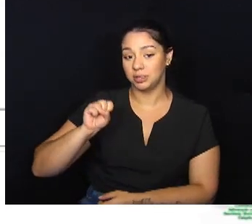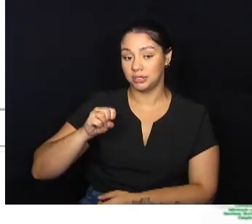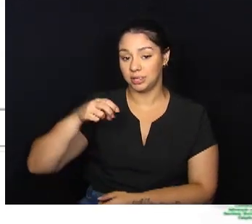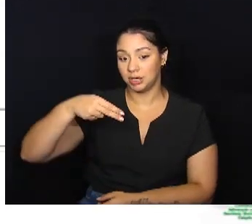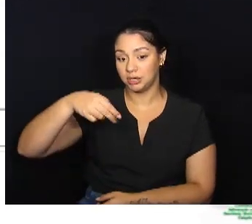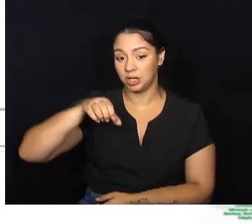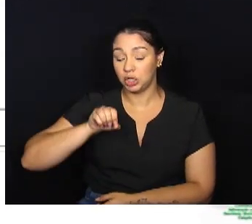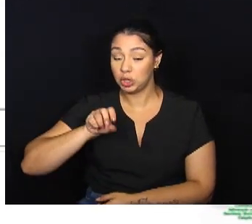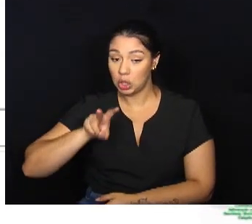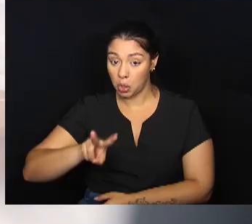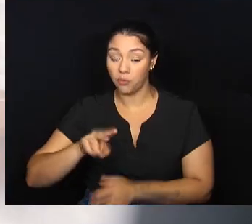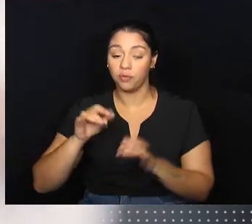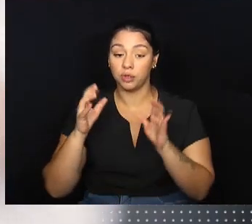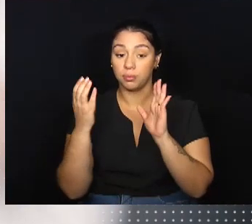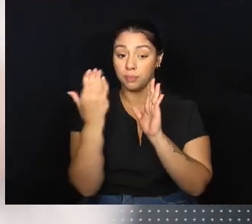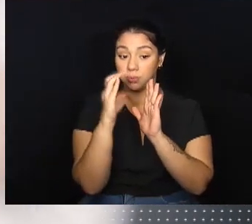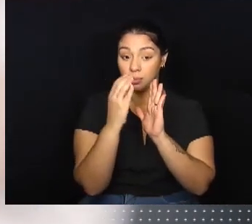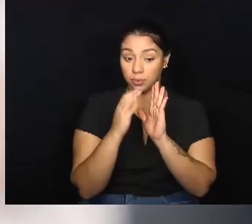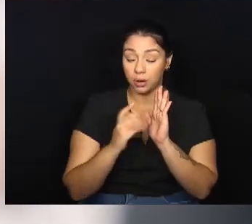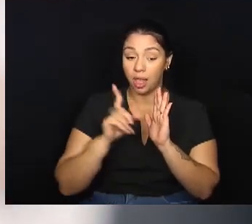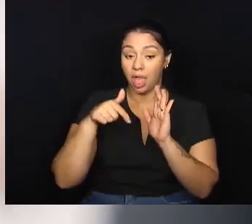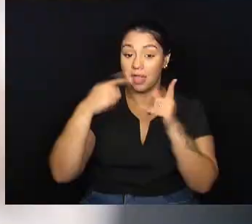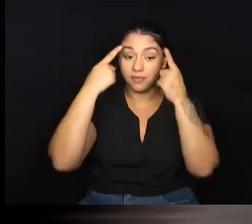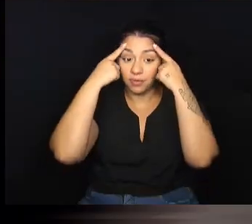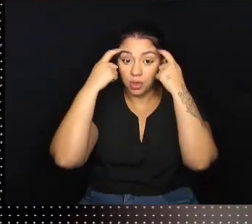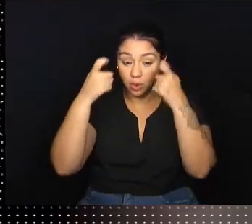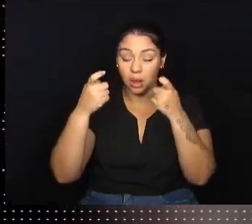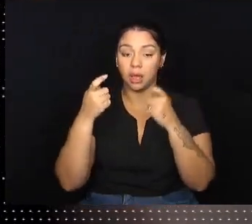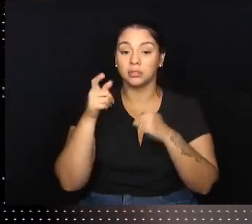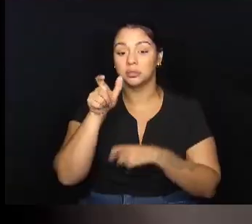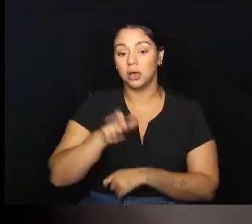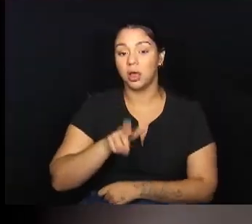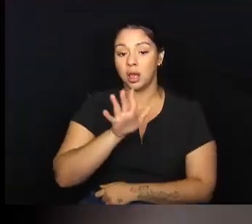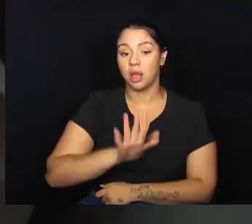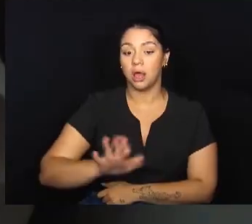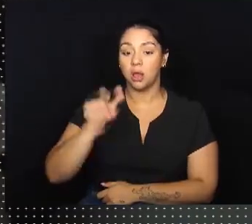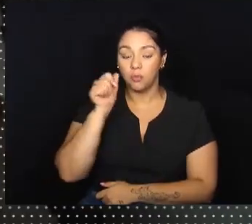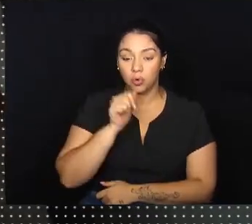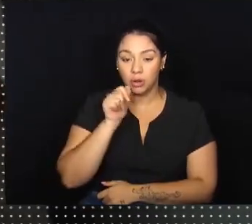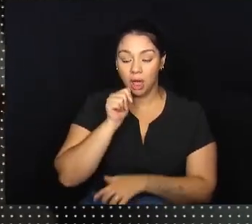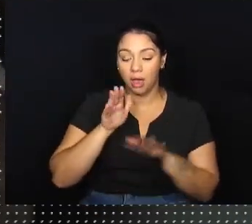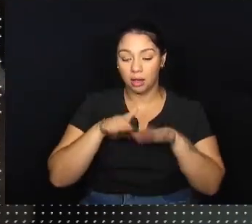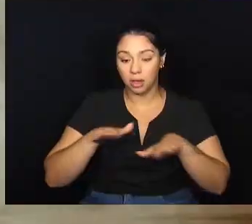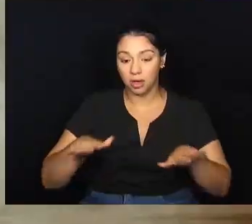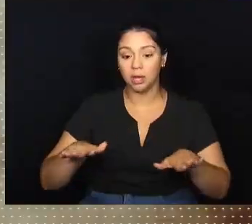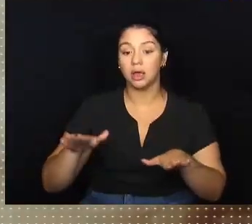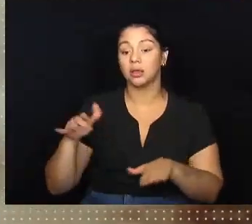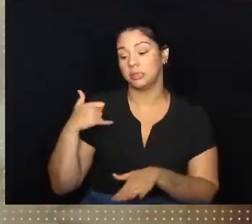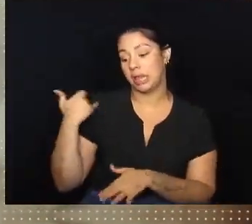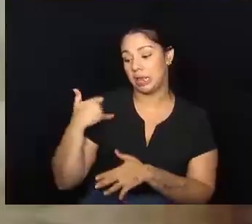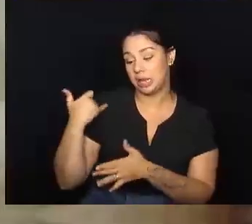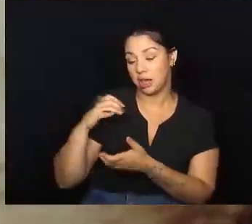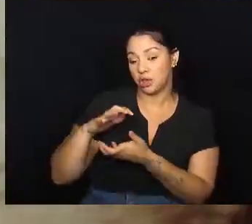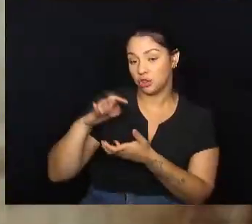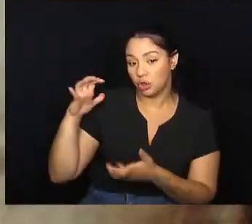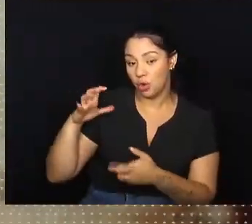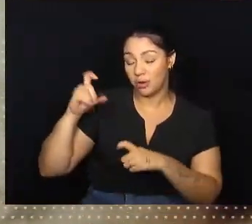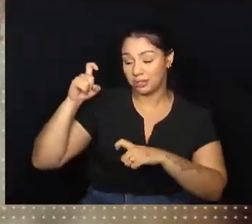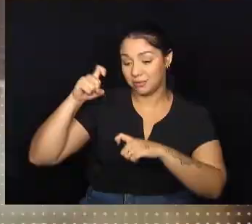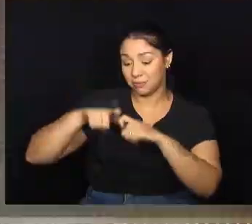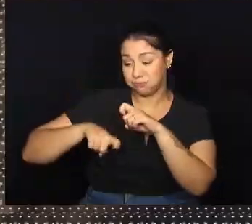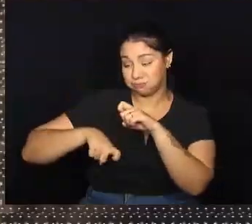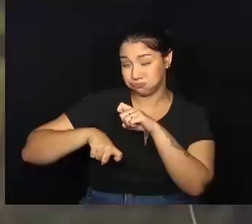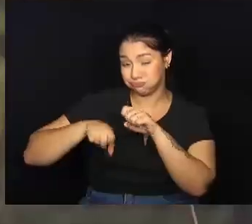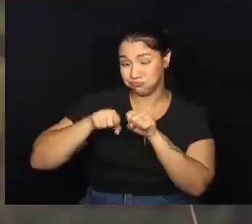registra casos de violência do tipo interpessoal, intrafamiliar ou urbana contra as mulheres, crianças e adolescentes, idosos e